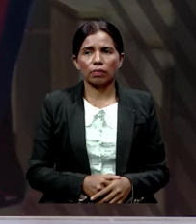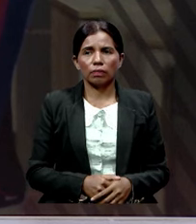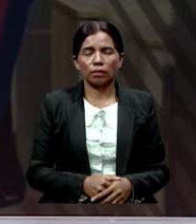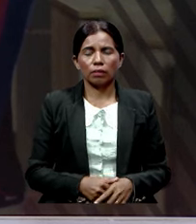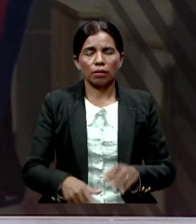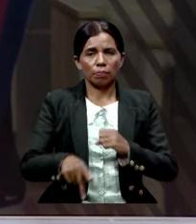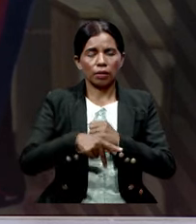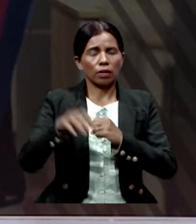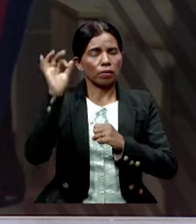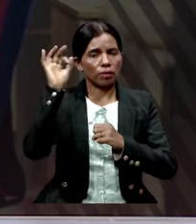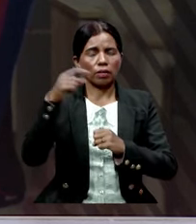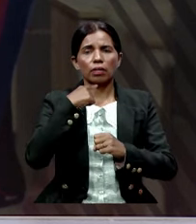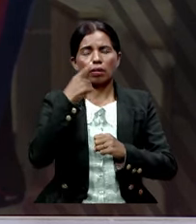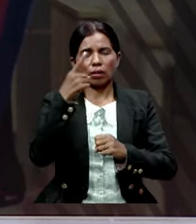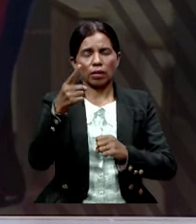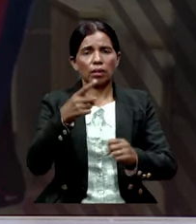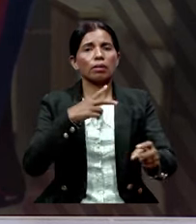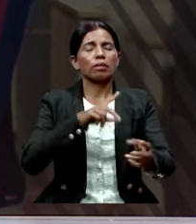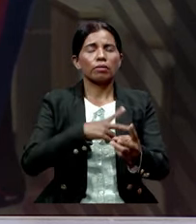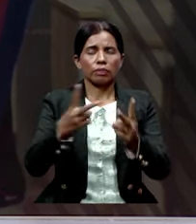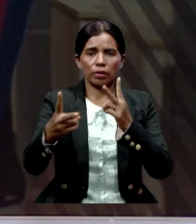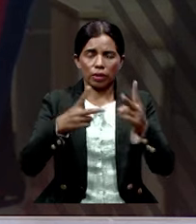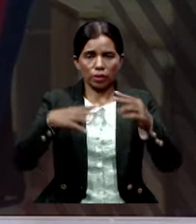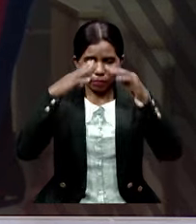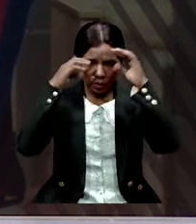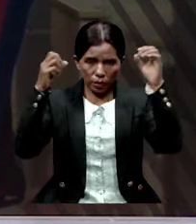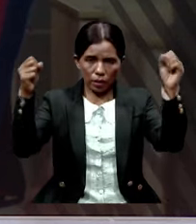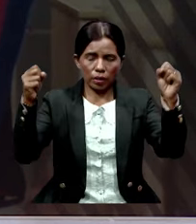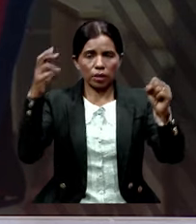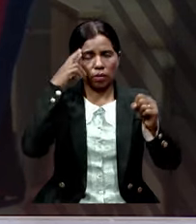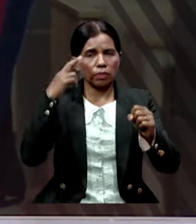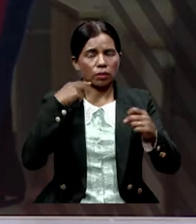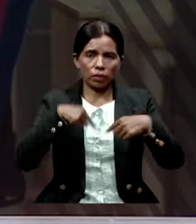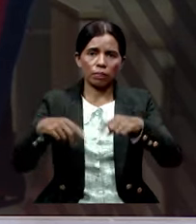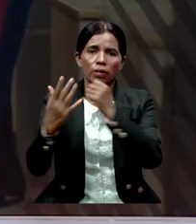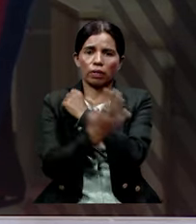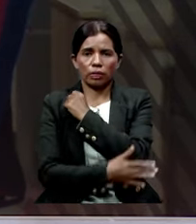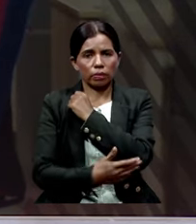Fretilin critica viagem Presidente da República Niamba estrangeiro.